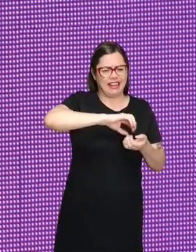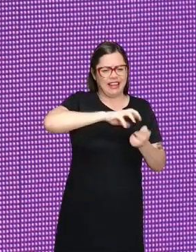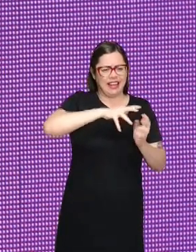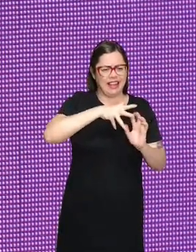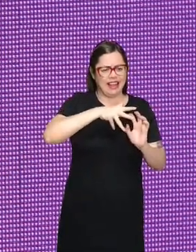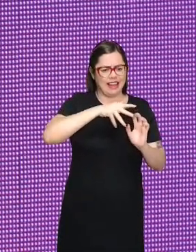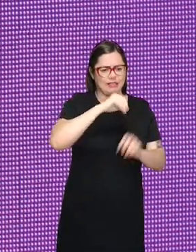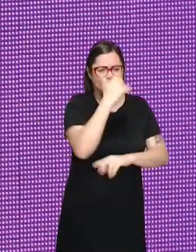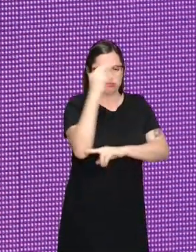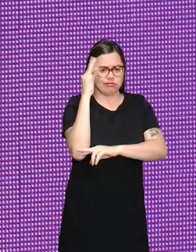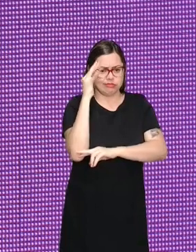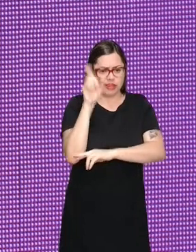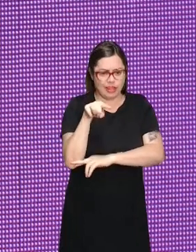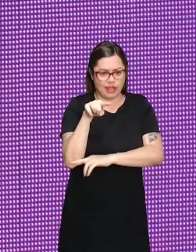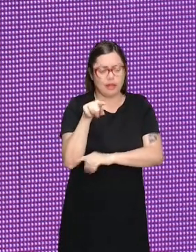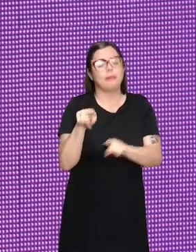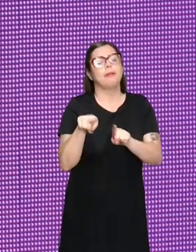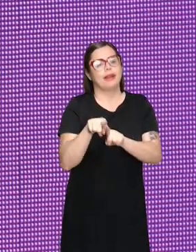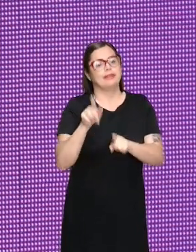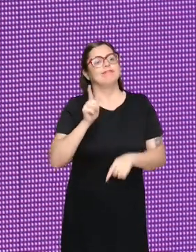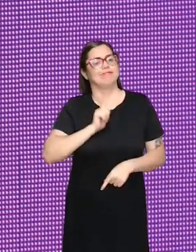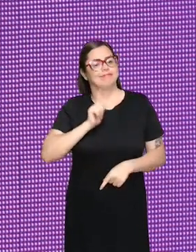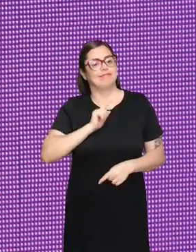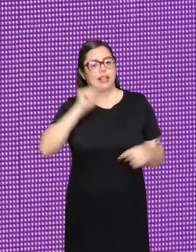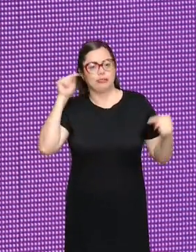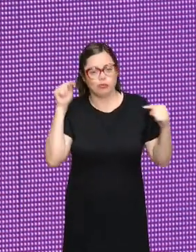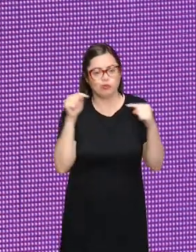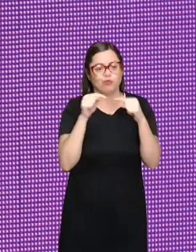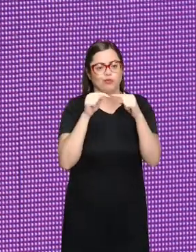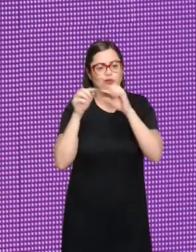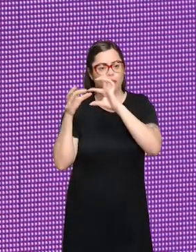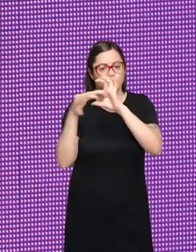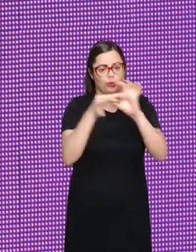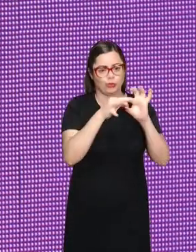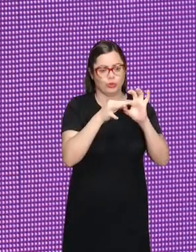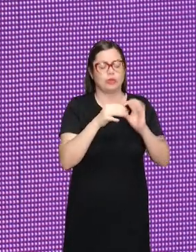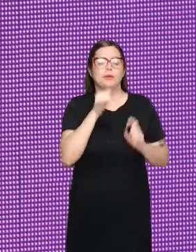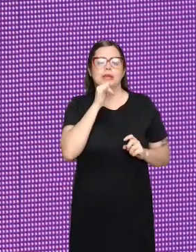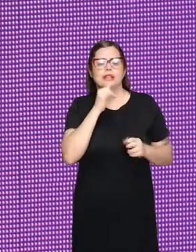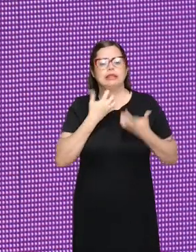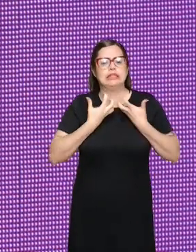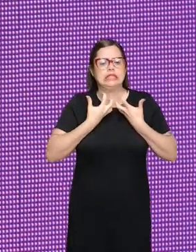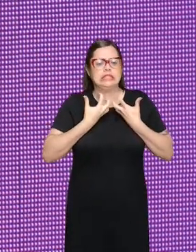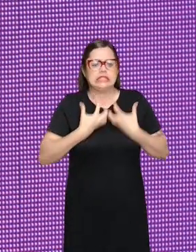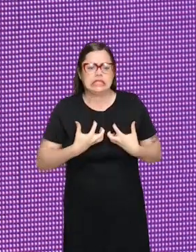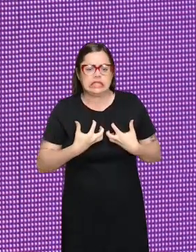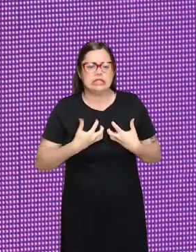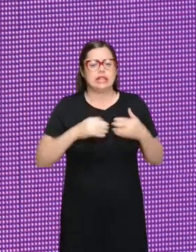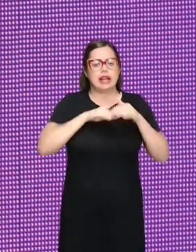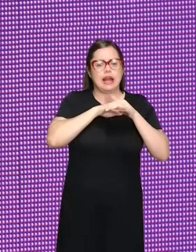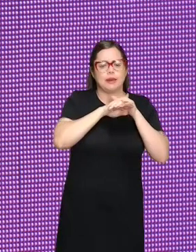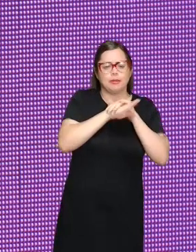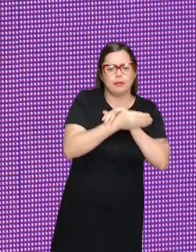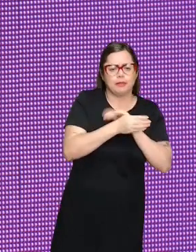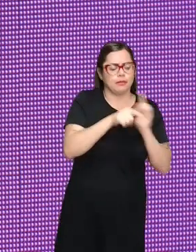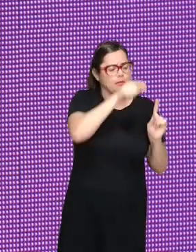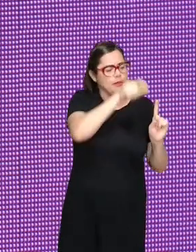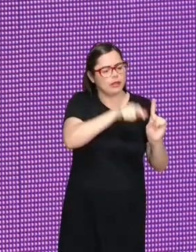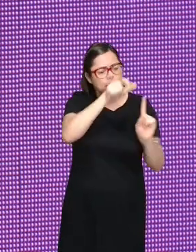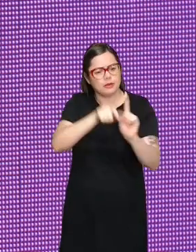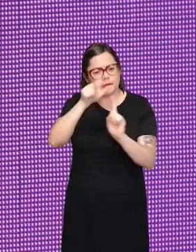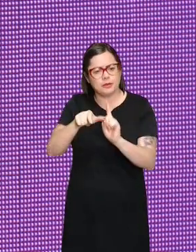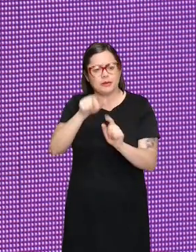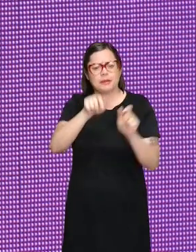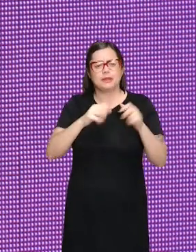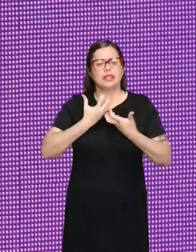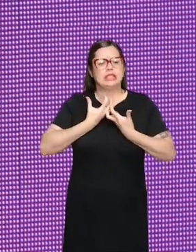ver com isso. E falar, por exemplo, sobre exaustão, né, sobre, né, hábitos para pessoas exaustas e tal, que são alguns dos tipos